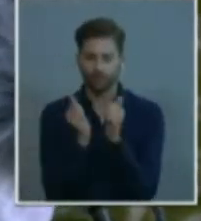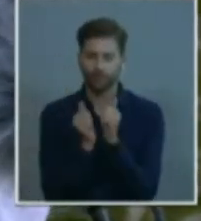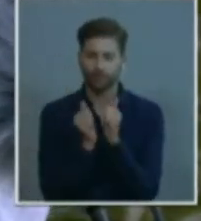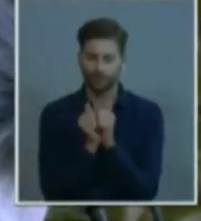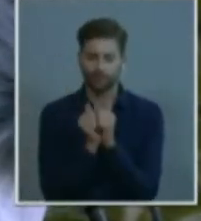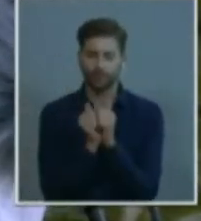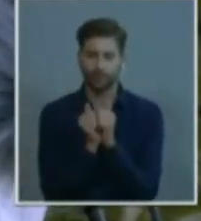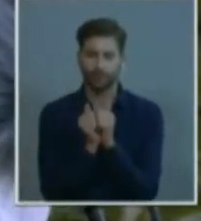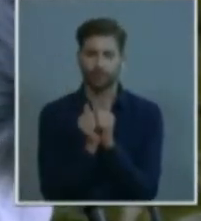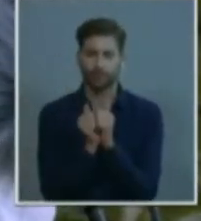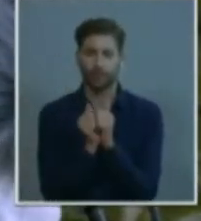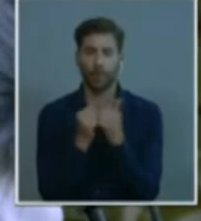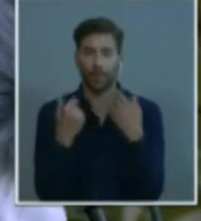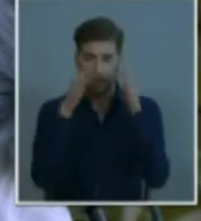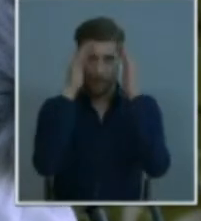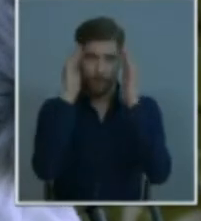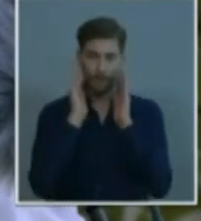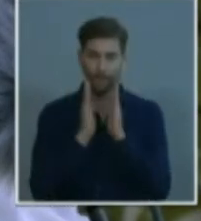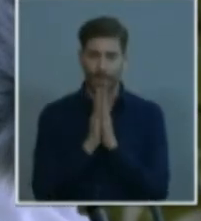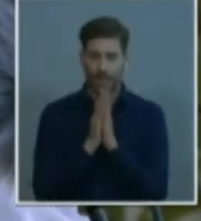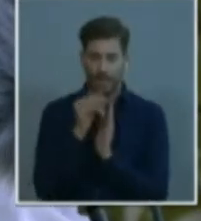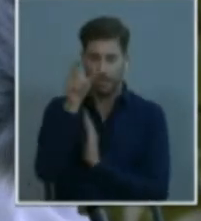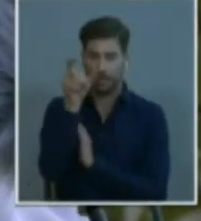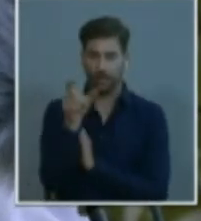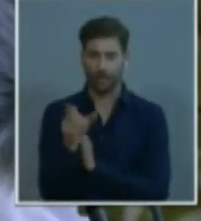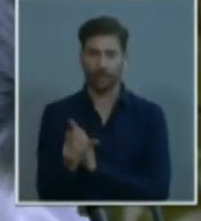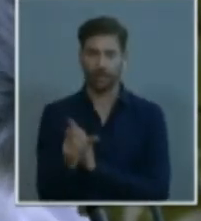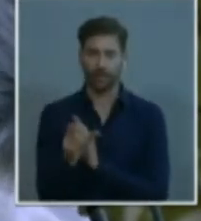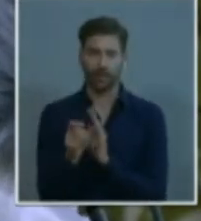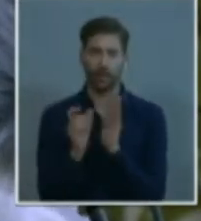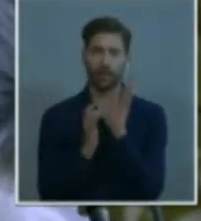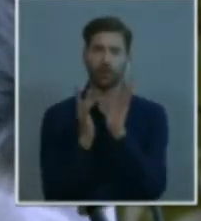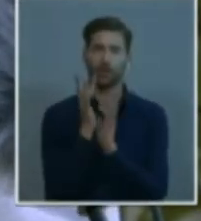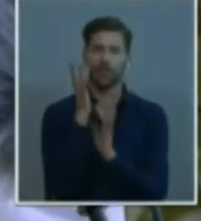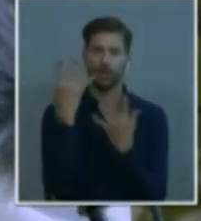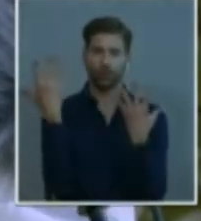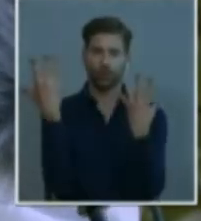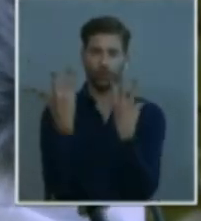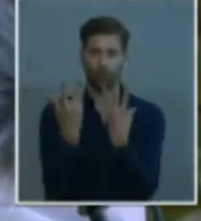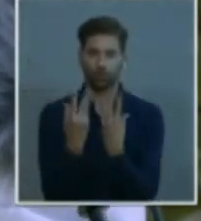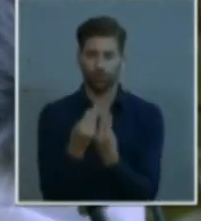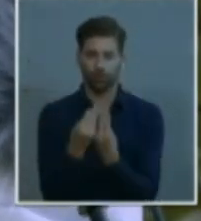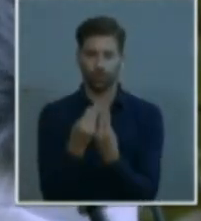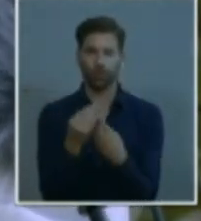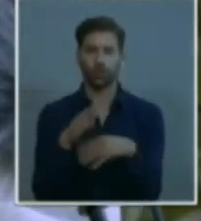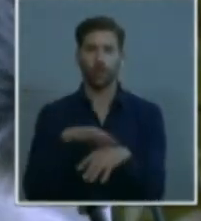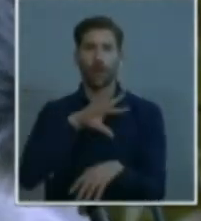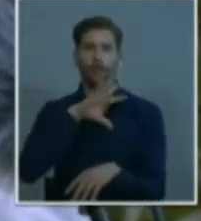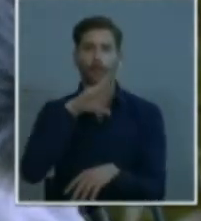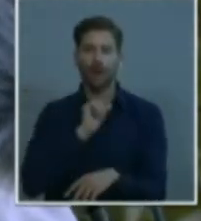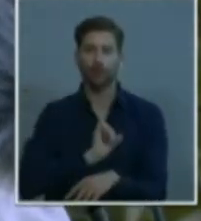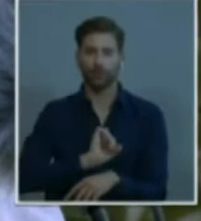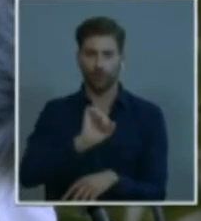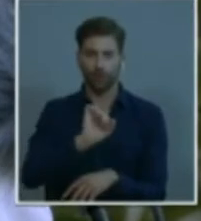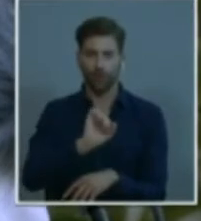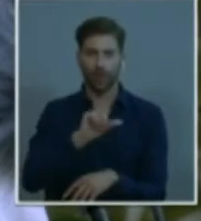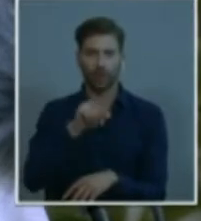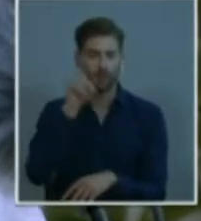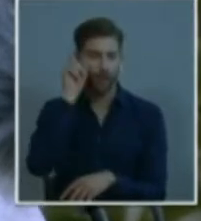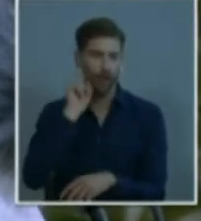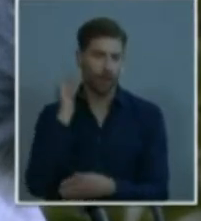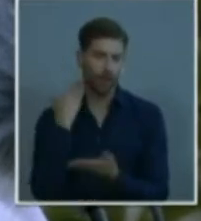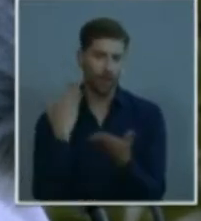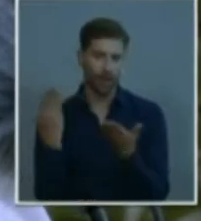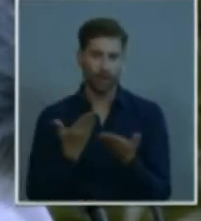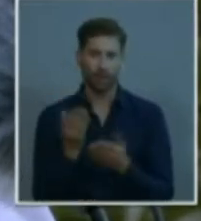Assim, Maria, plenamente unida a Cristo, como sua mãe e sua serva, também